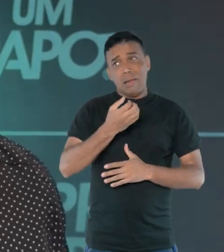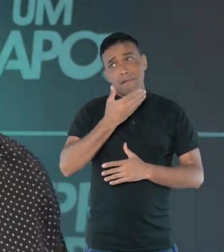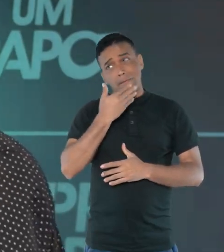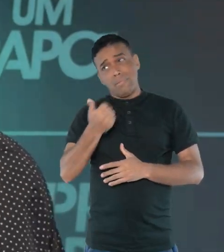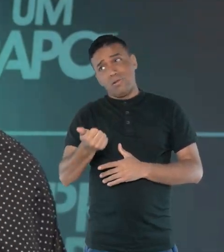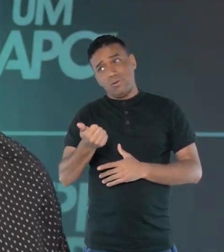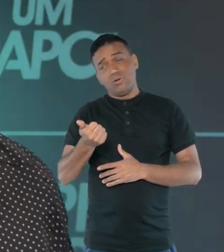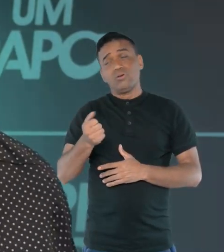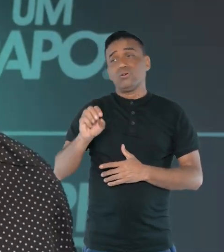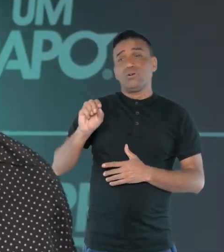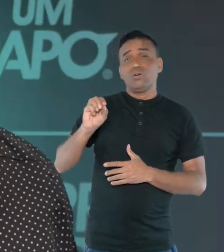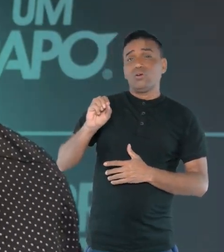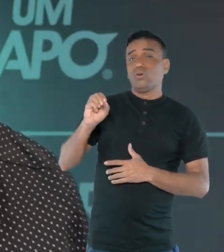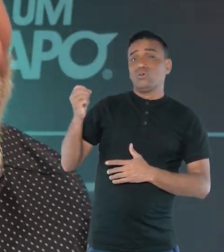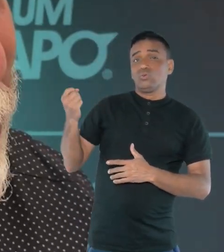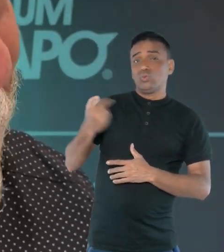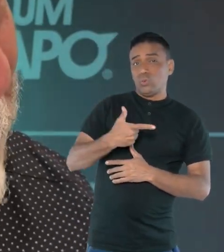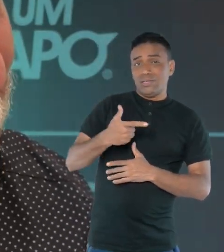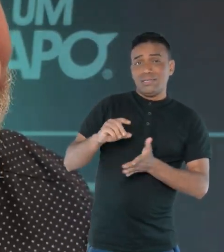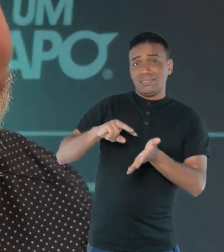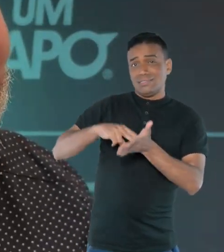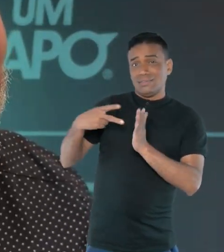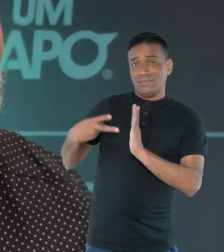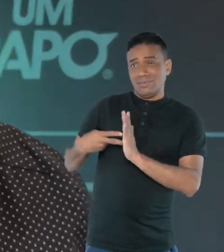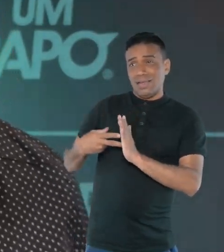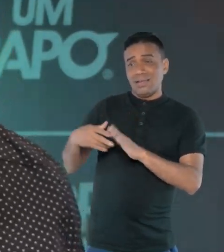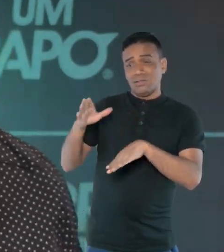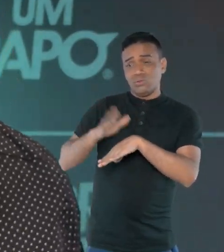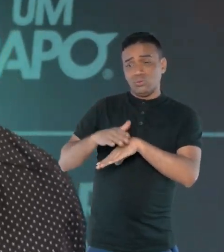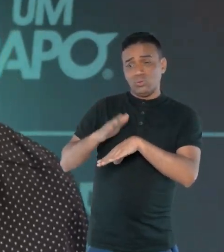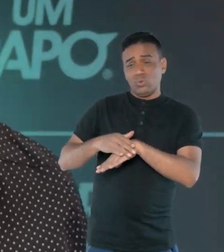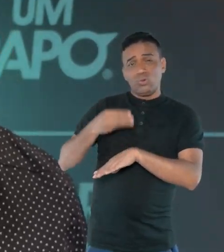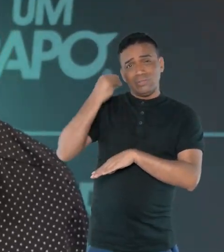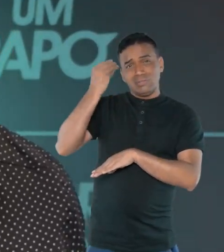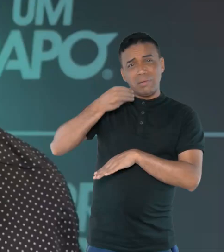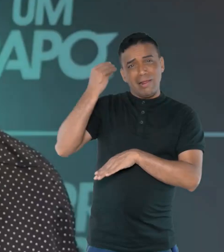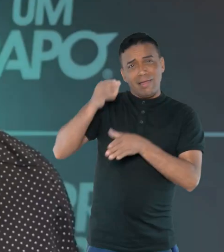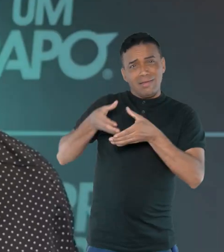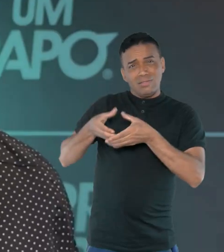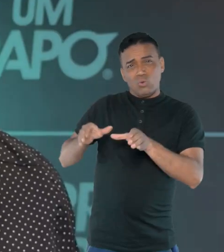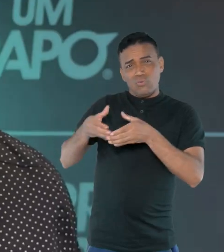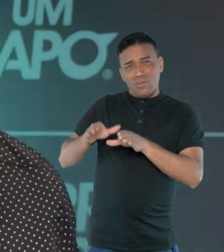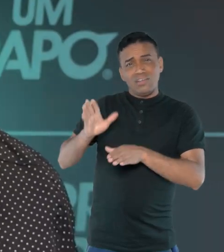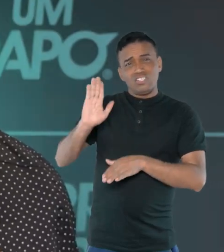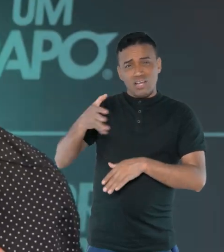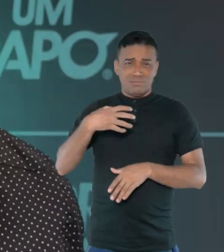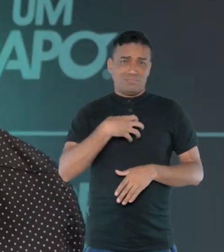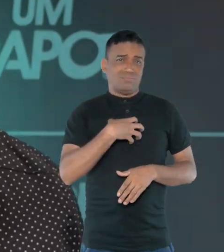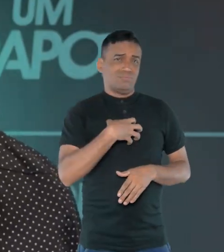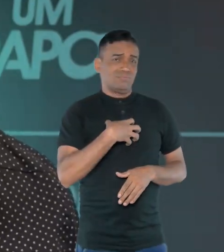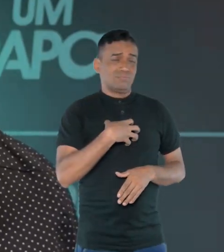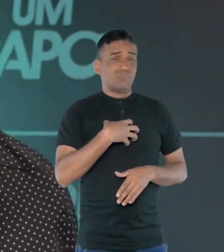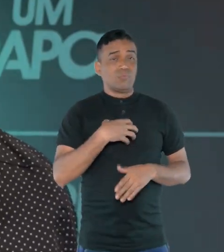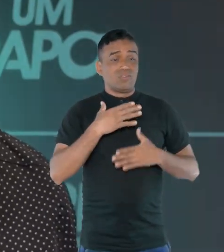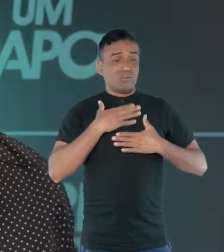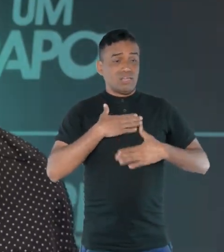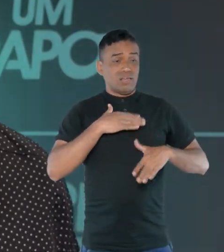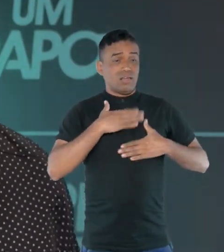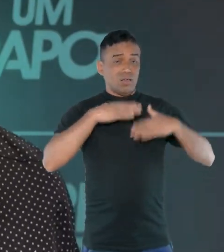que ressignificar o que você já sentiu na pele? Como é que daria para conversar um pouco sobre isso? Você se sente mais